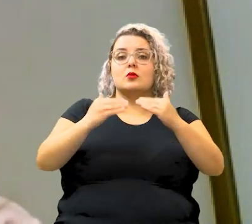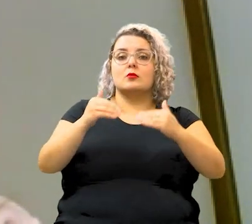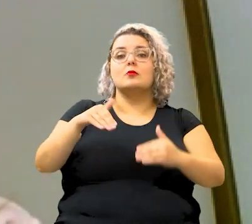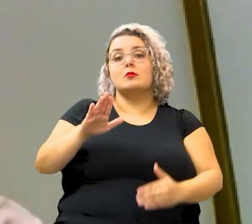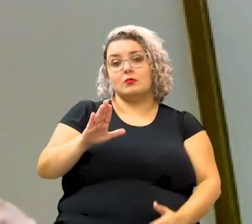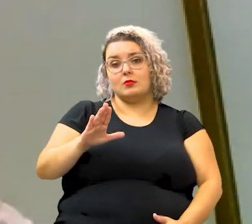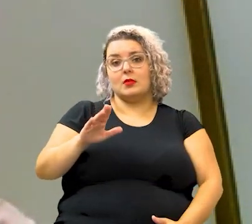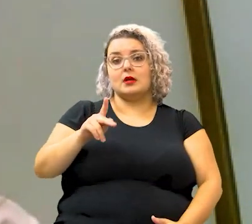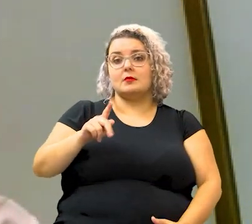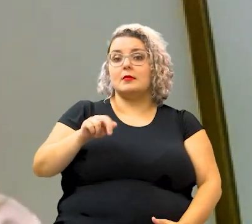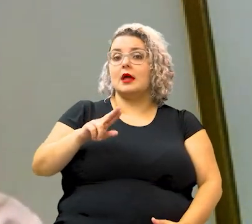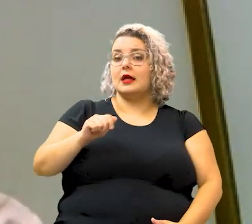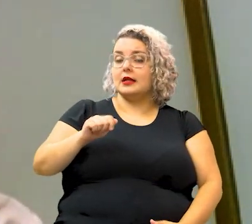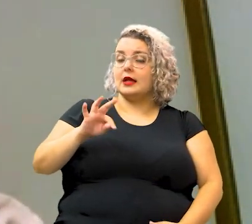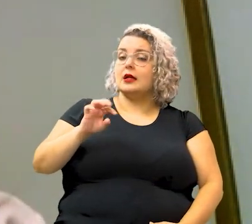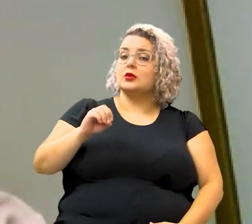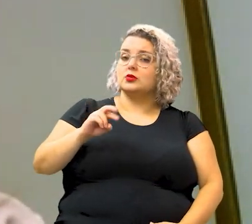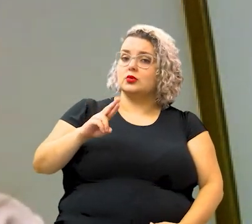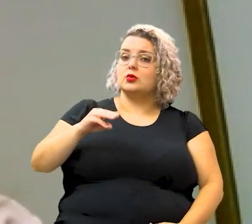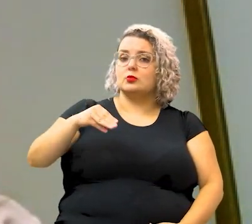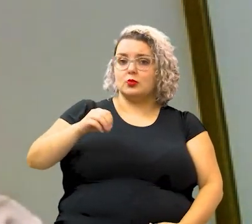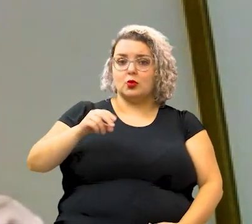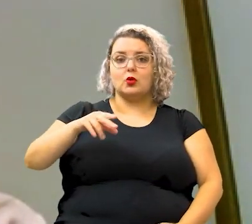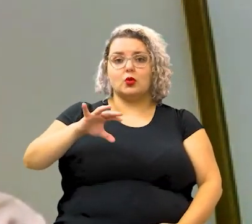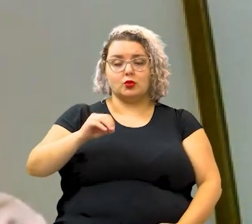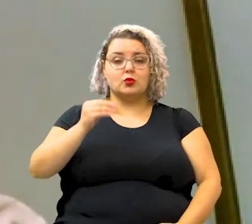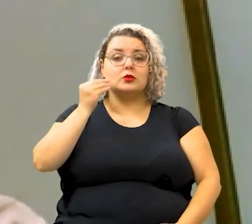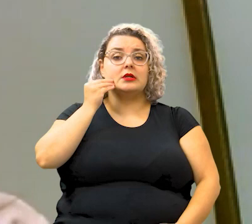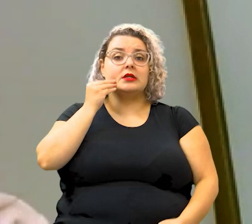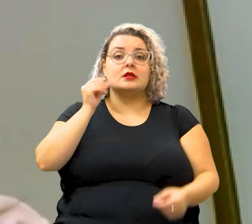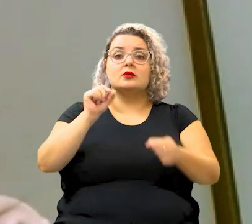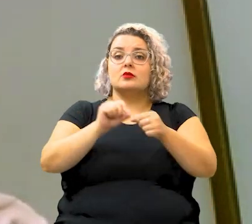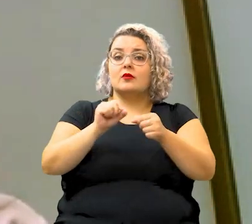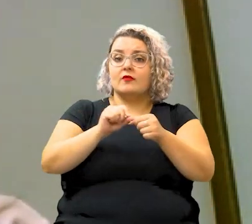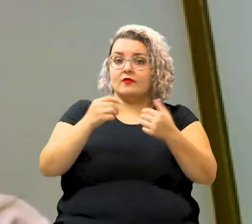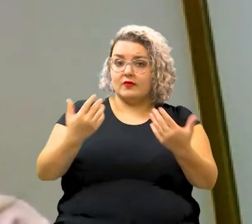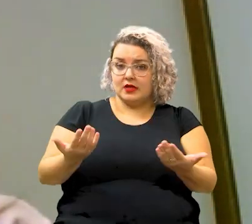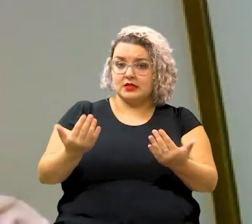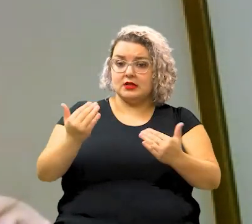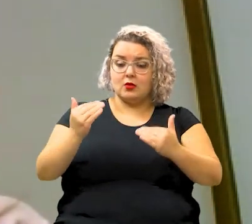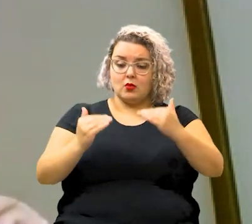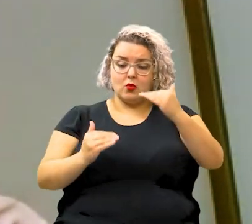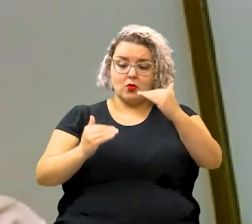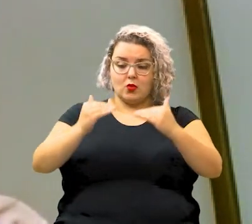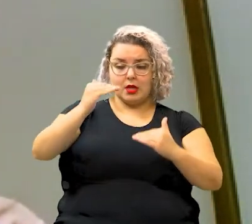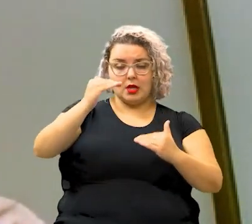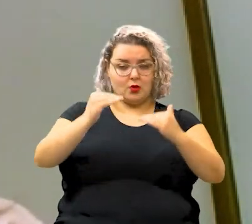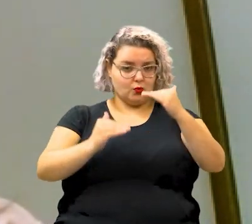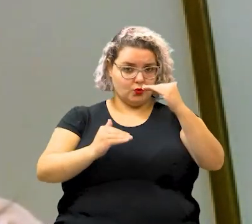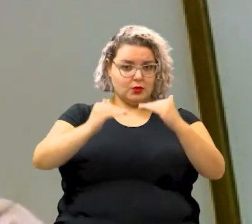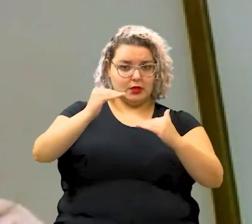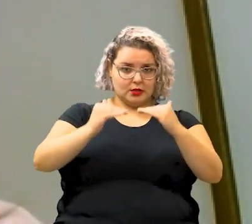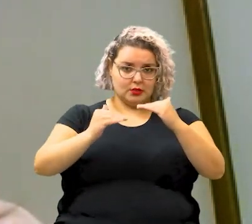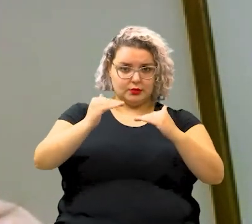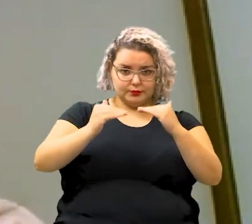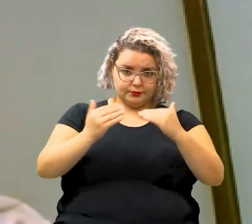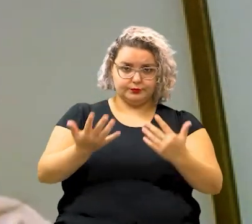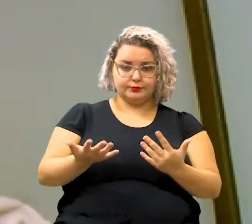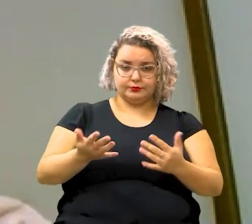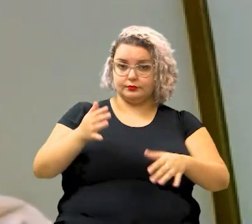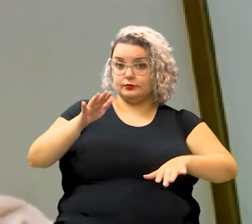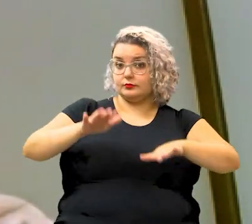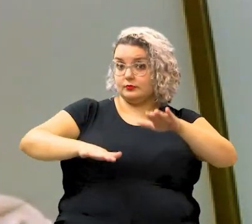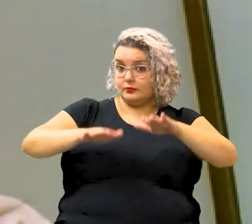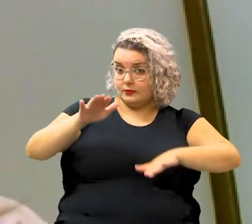a produzir mais paratormônio, tentando fazer um equilíbrio, tentando gerar um equilíbrio.